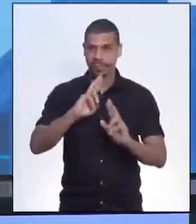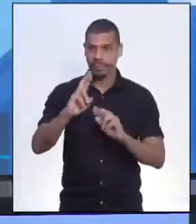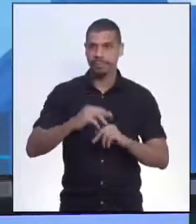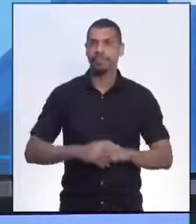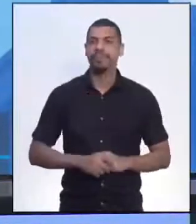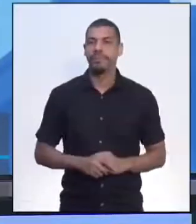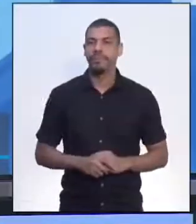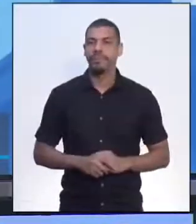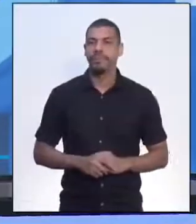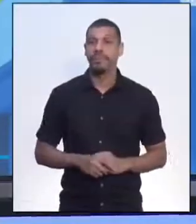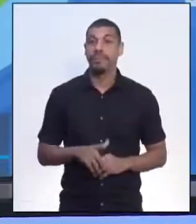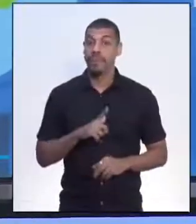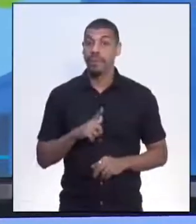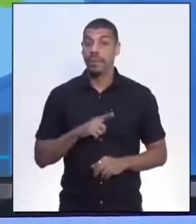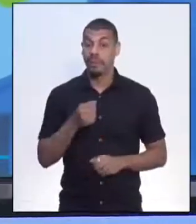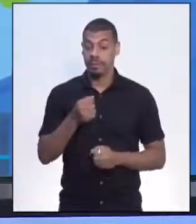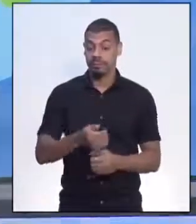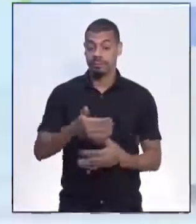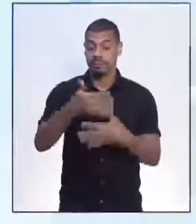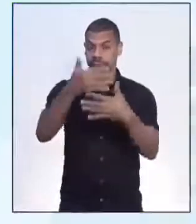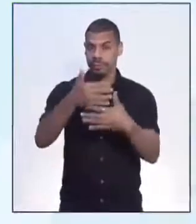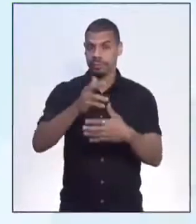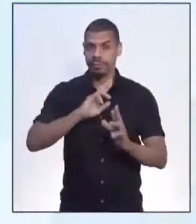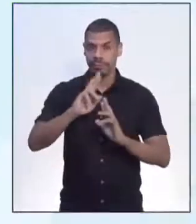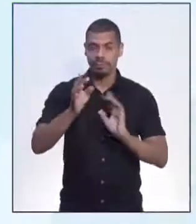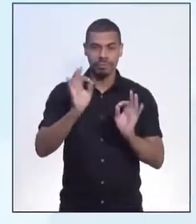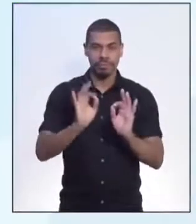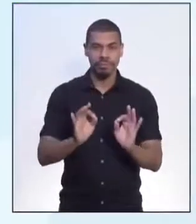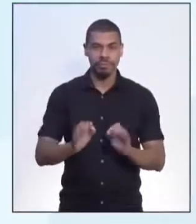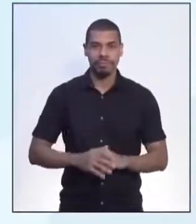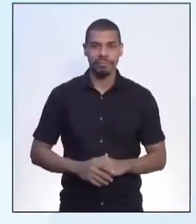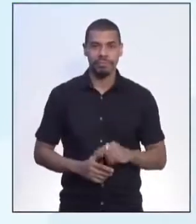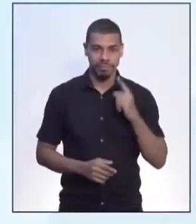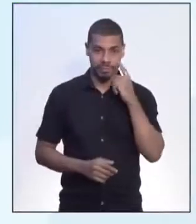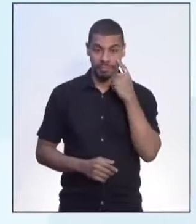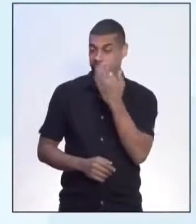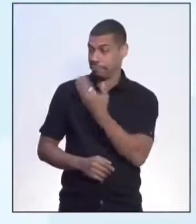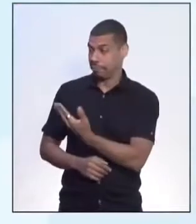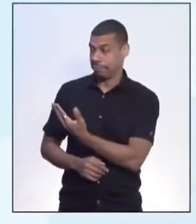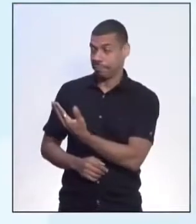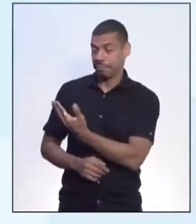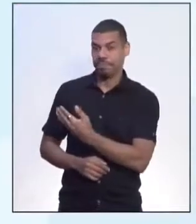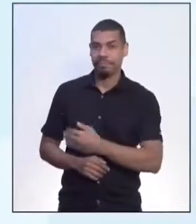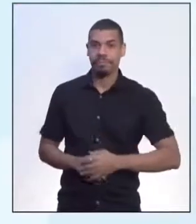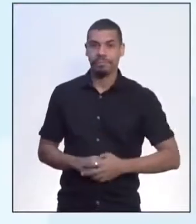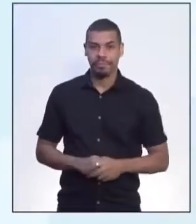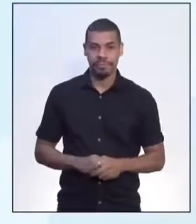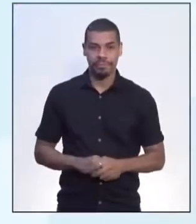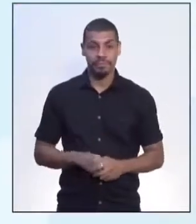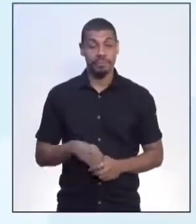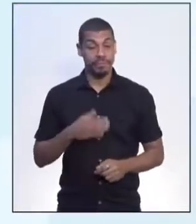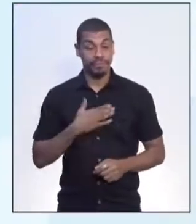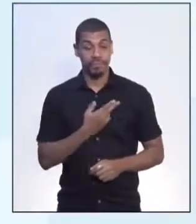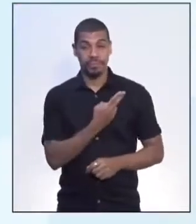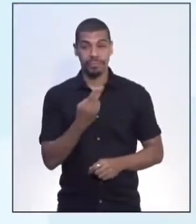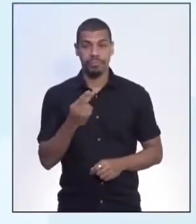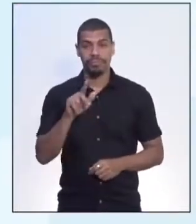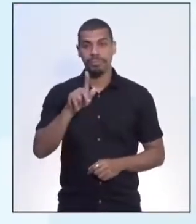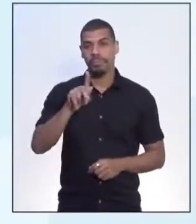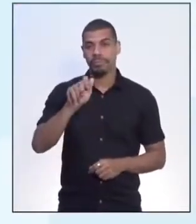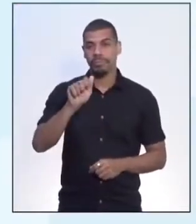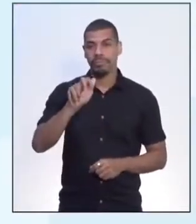se esse pessoal aqui conseguiu acertar? Ok. Olha lá. My name is Paul. Meu nome é Paul. In the